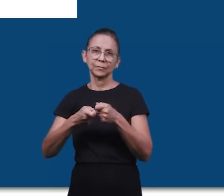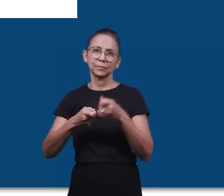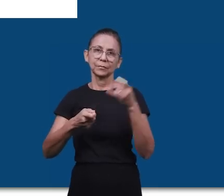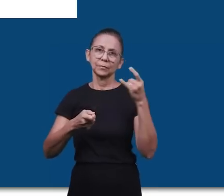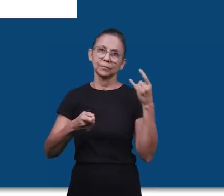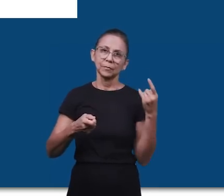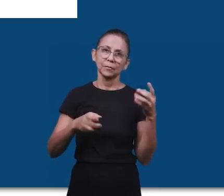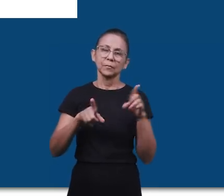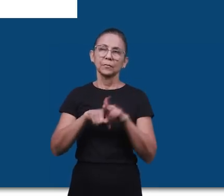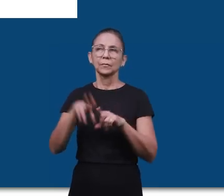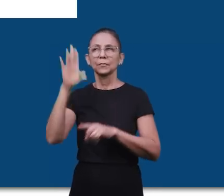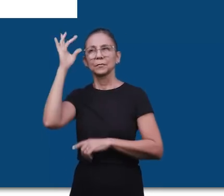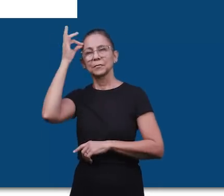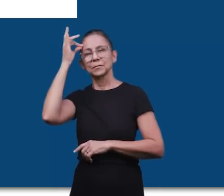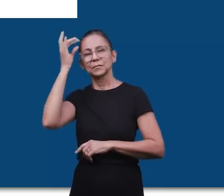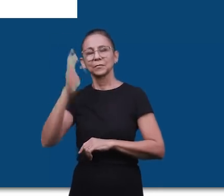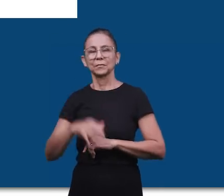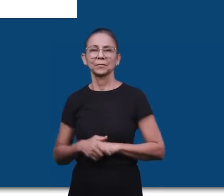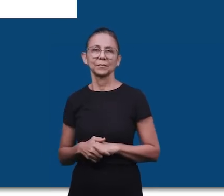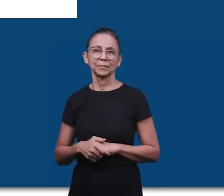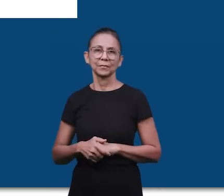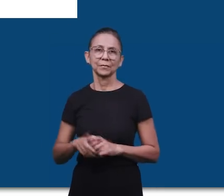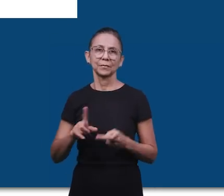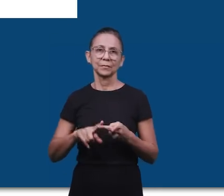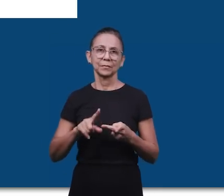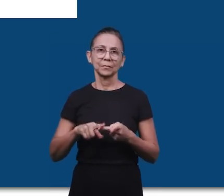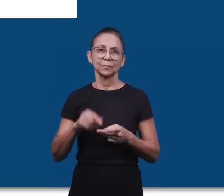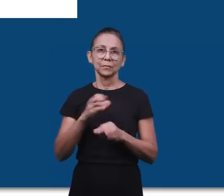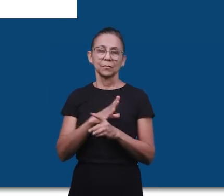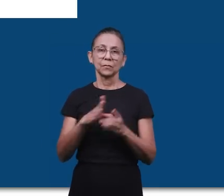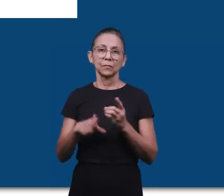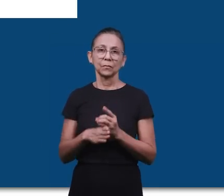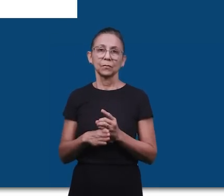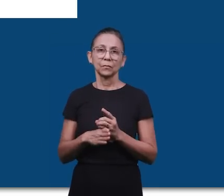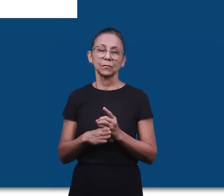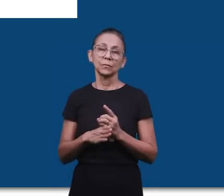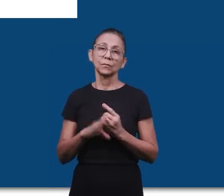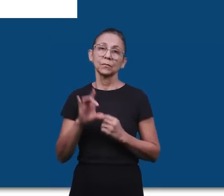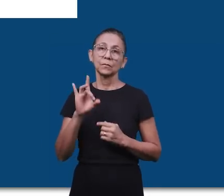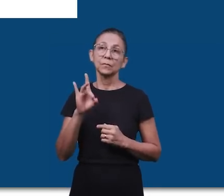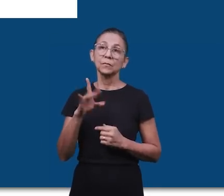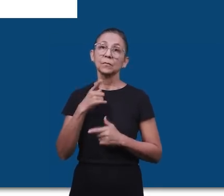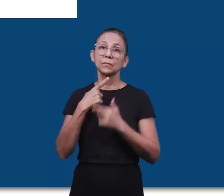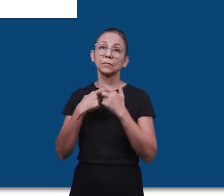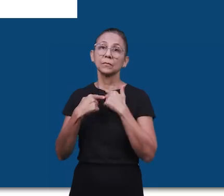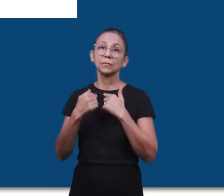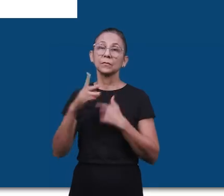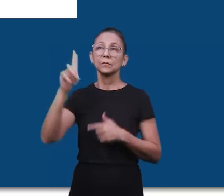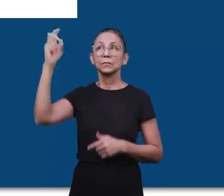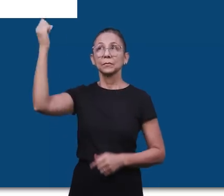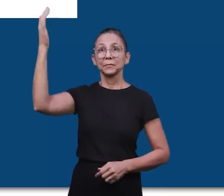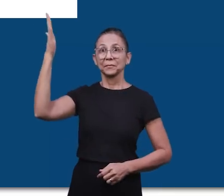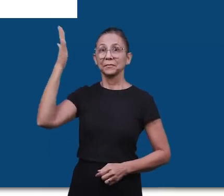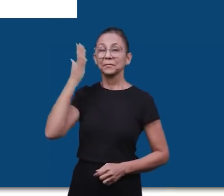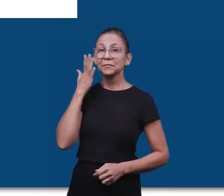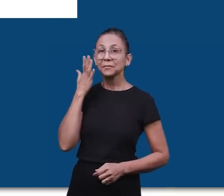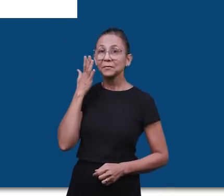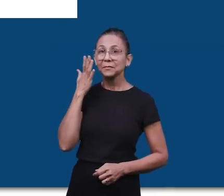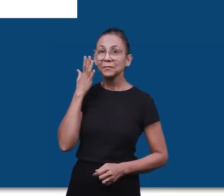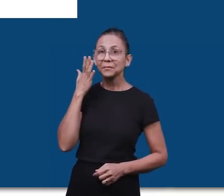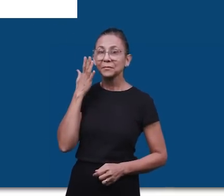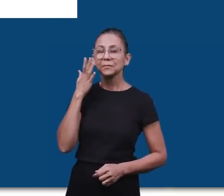É o culto que só existe se a vontade de Deus for revelada. O resto é mera liturgia.